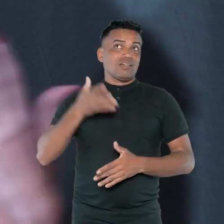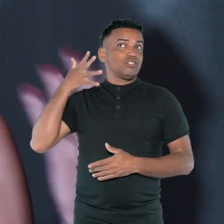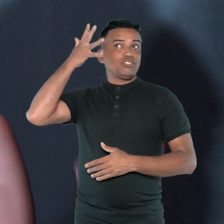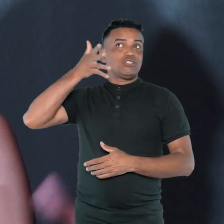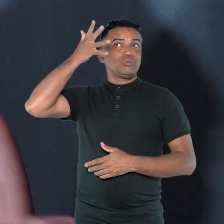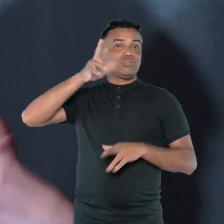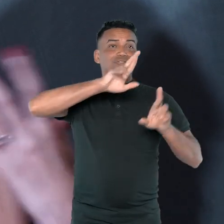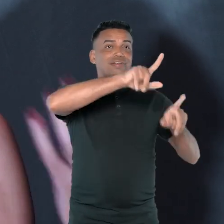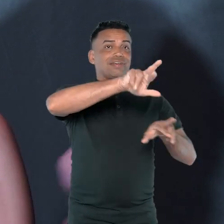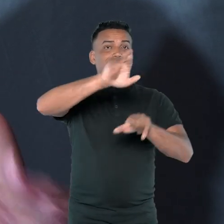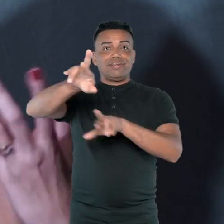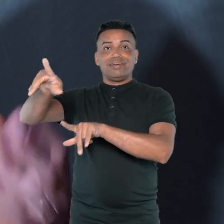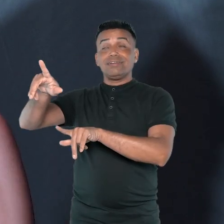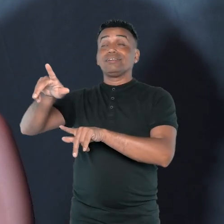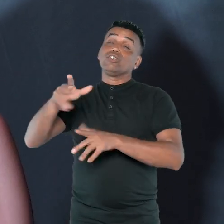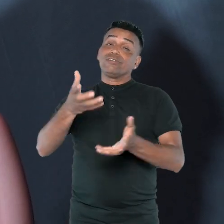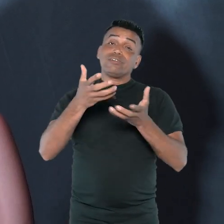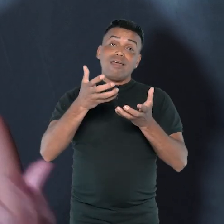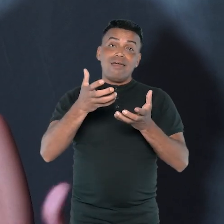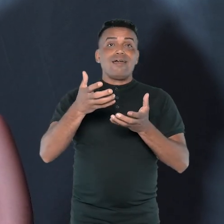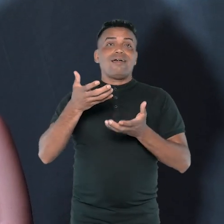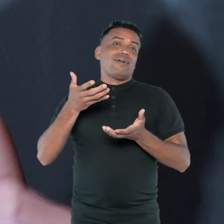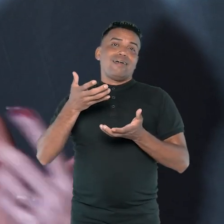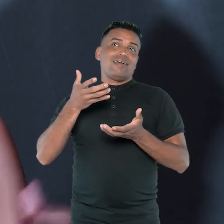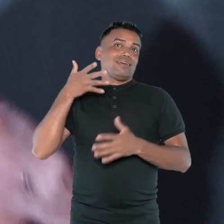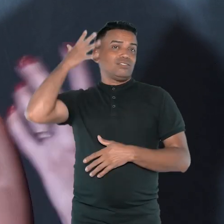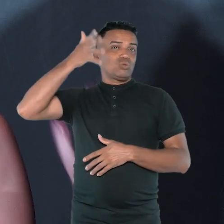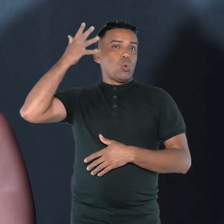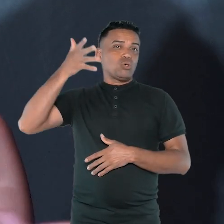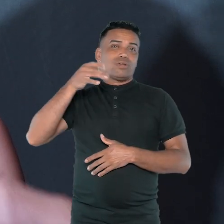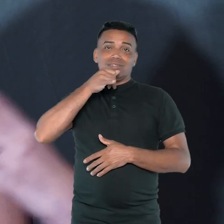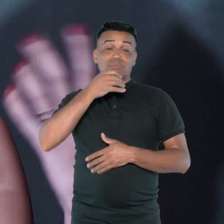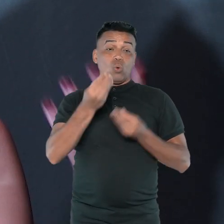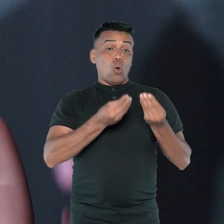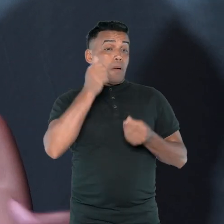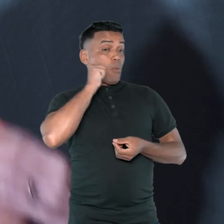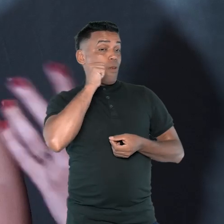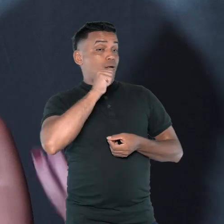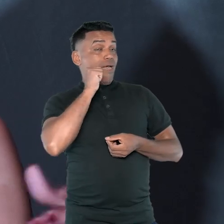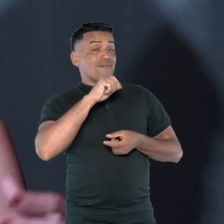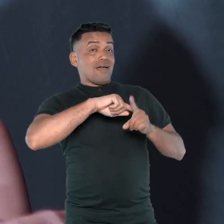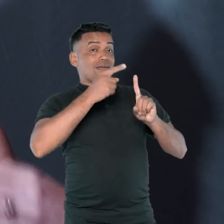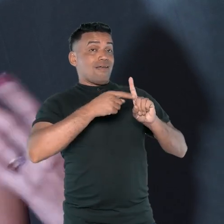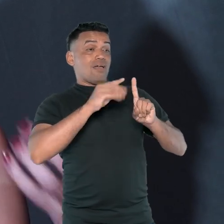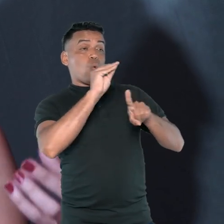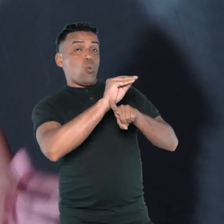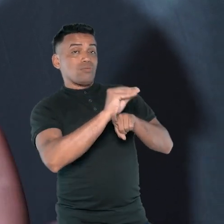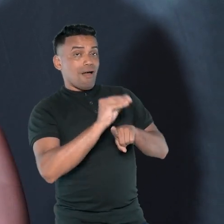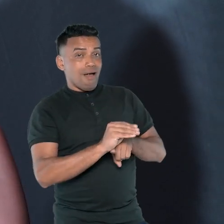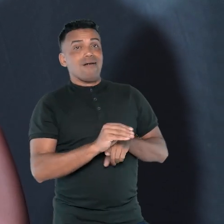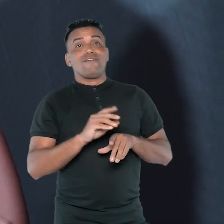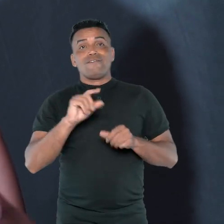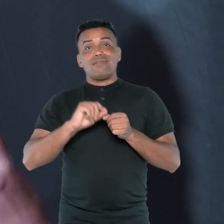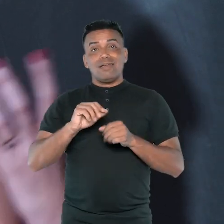muito diferentes, discursos, inclusive, que se pretendem discursos progressistas, né? Assim, como que alguém deve maternar, como que esse cuidado deve ser